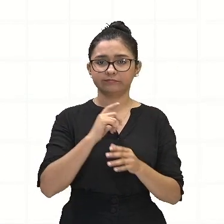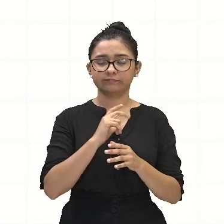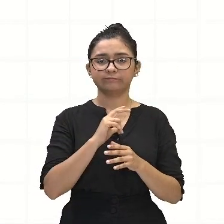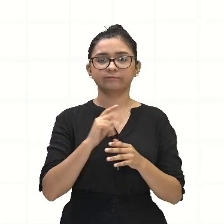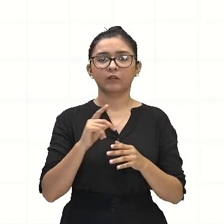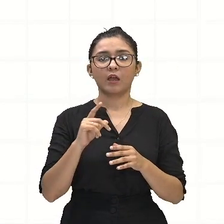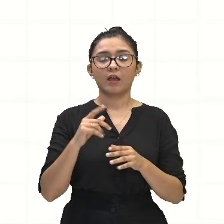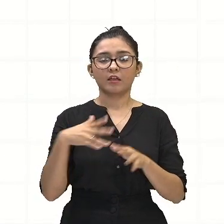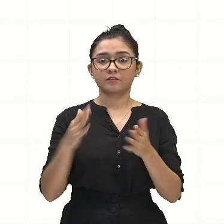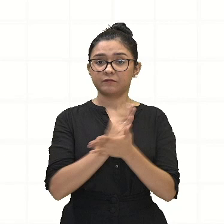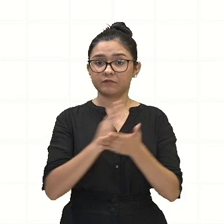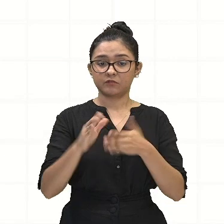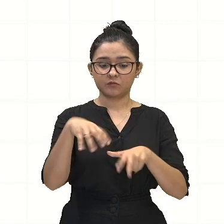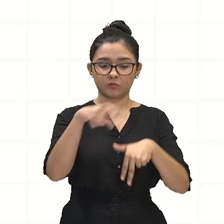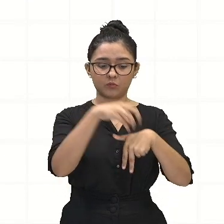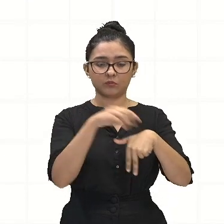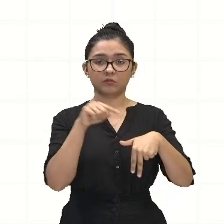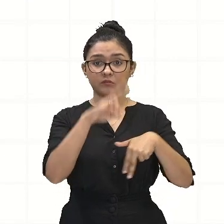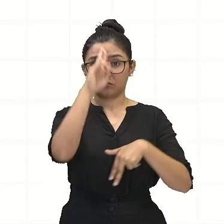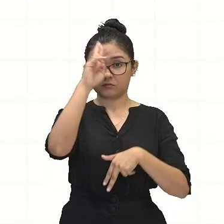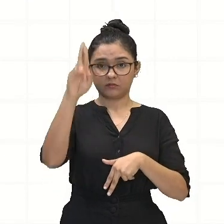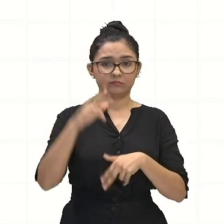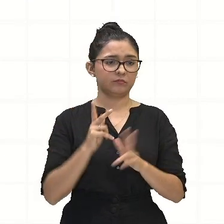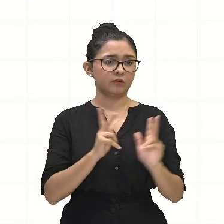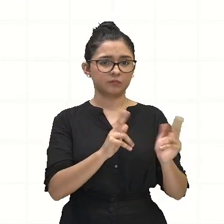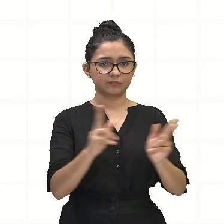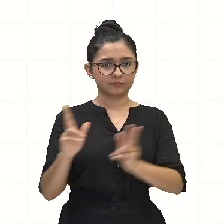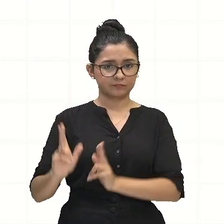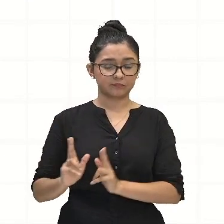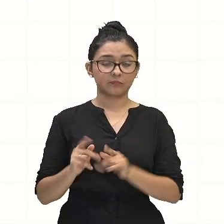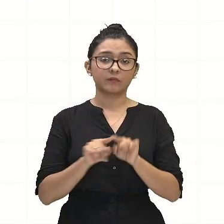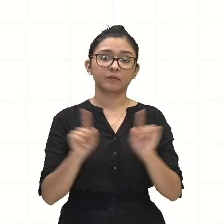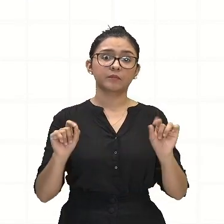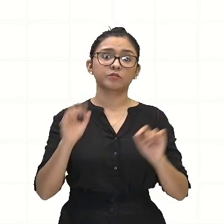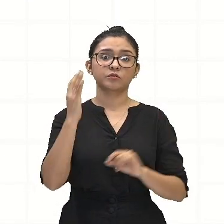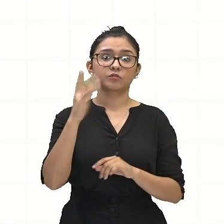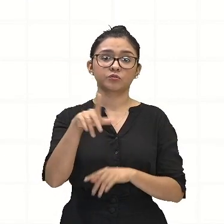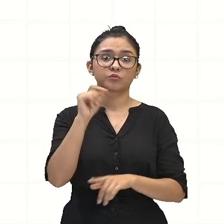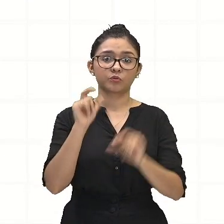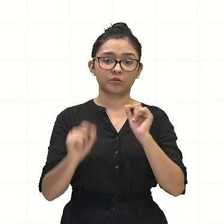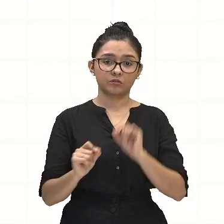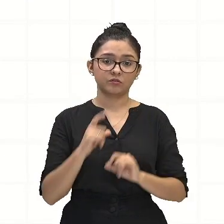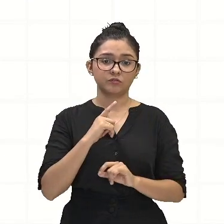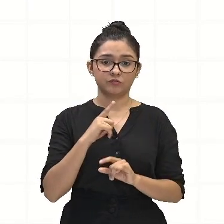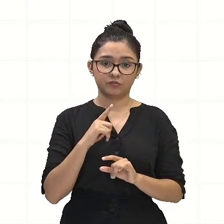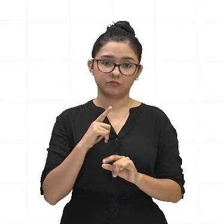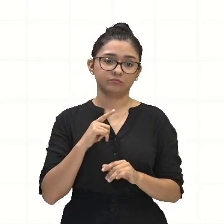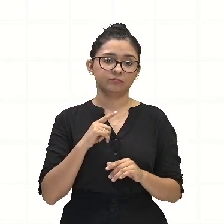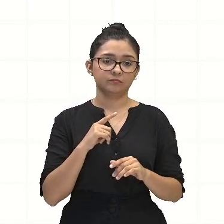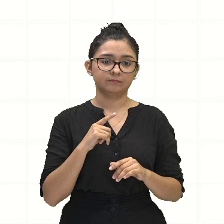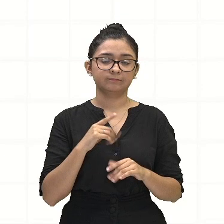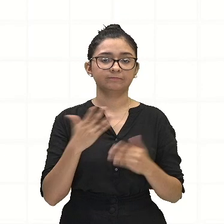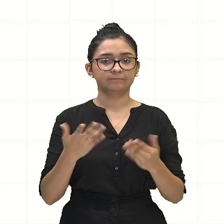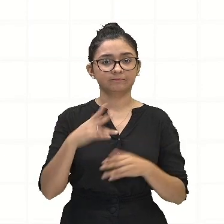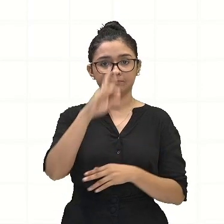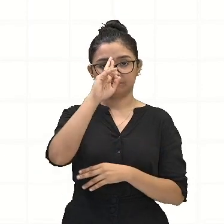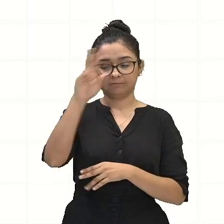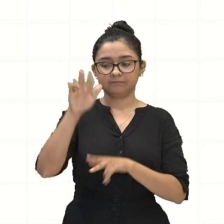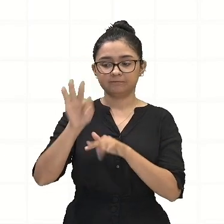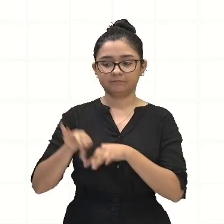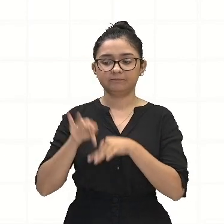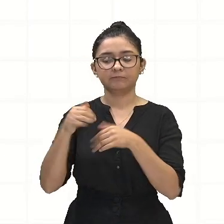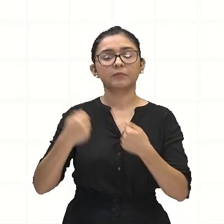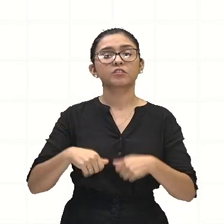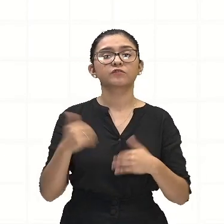casos, o rei ele era apenas um senhor entre outros. Por isso, seus poderes eram limitados. Então, quando um senhor feudal precisava